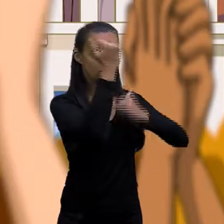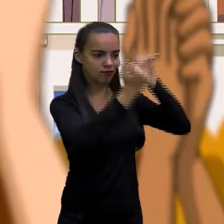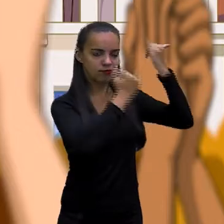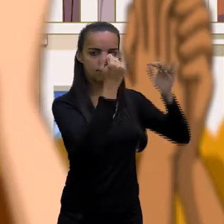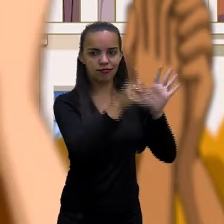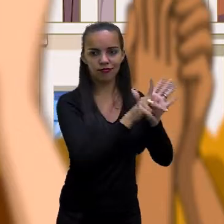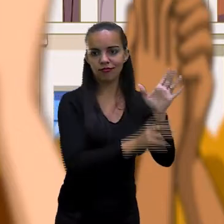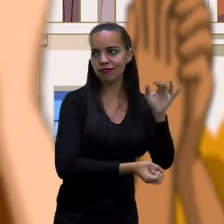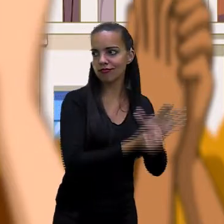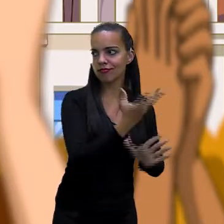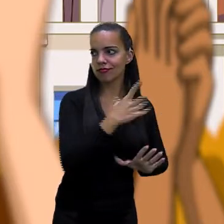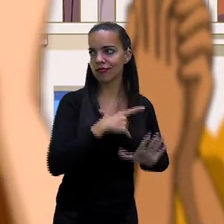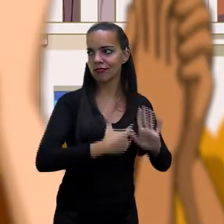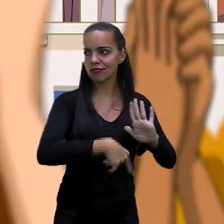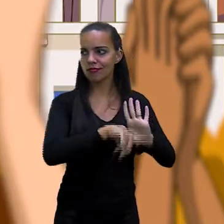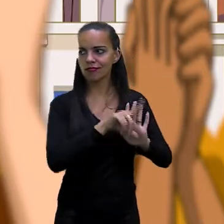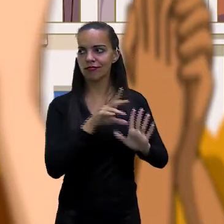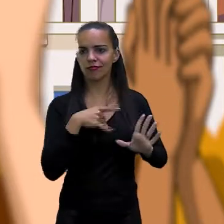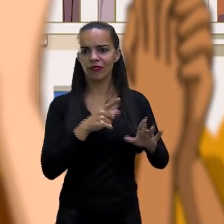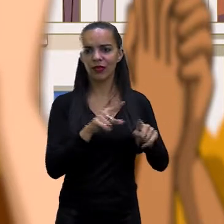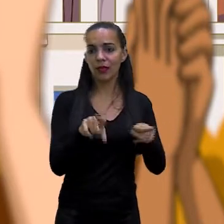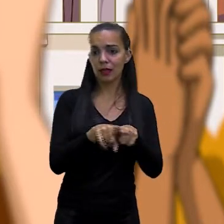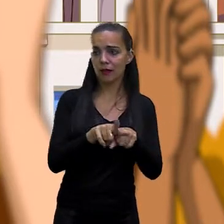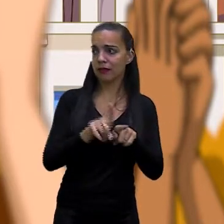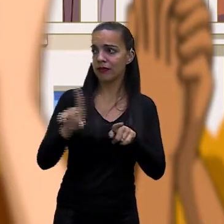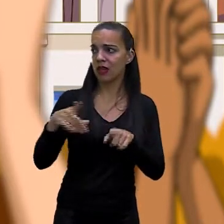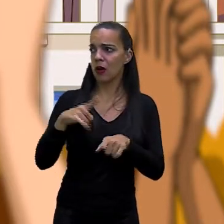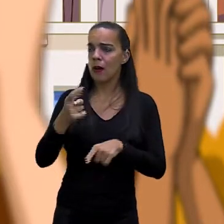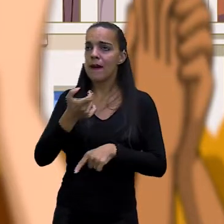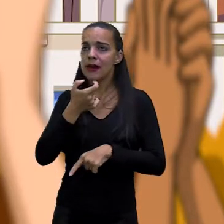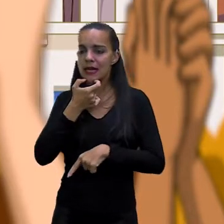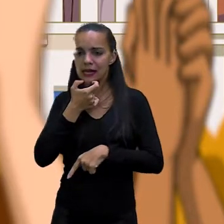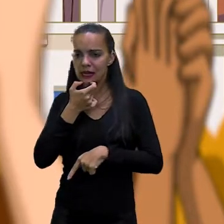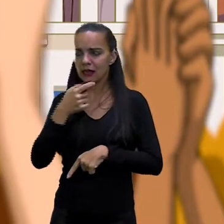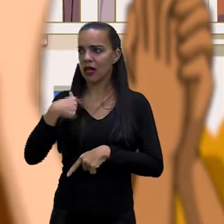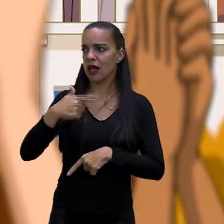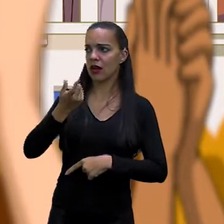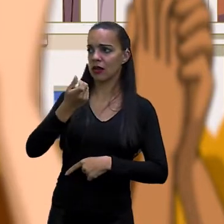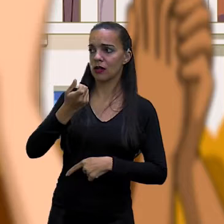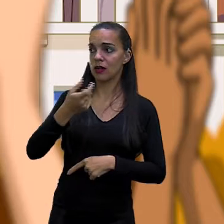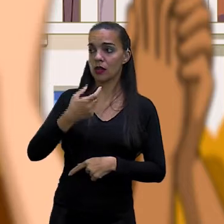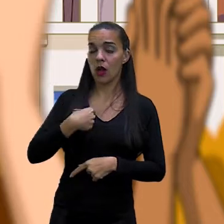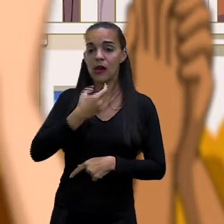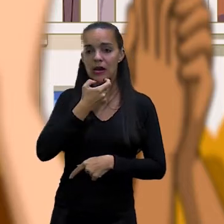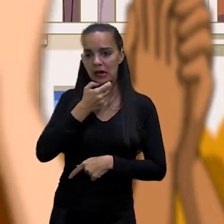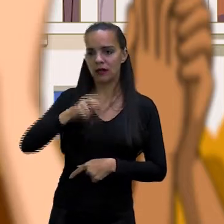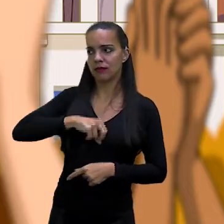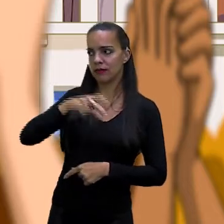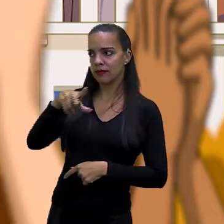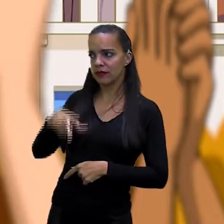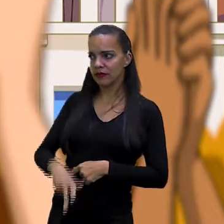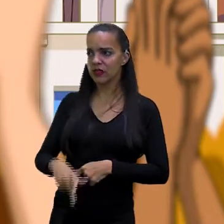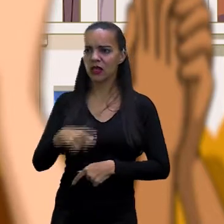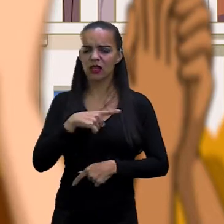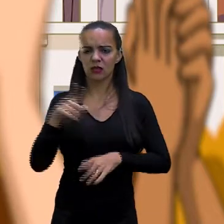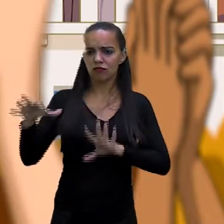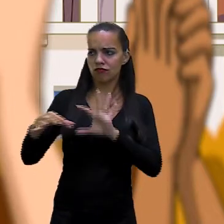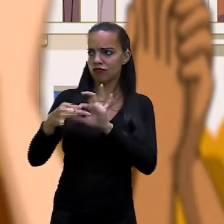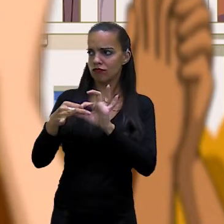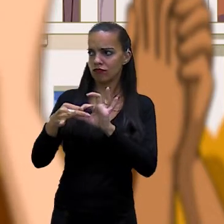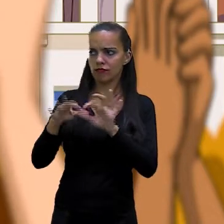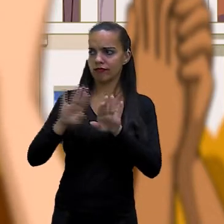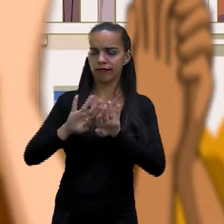elevação do Brasil a Reino Unido, de Portugal e Reino Unido, a Portugal e Algarves.